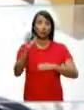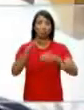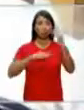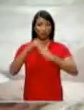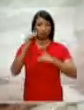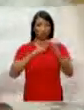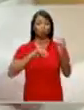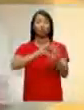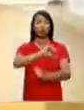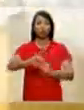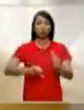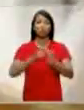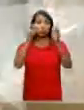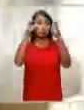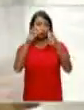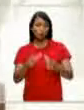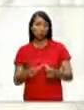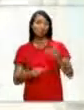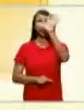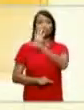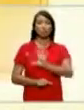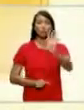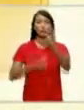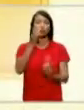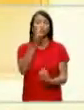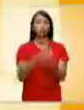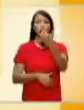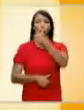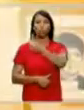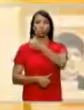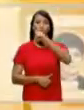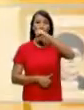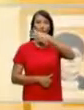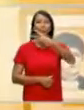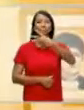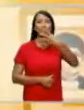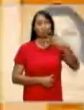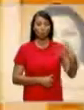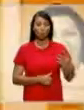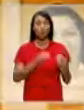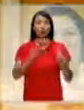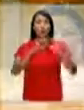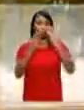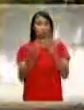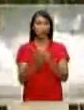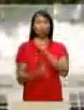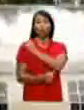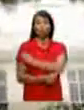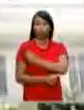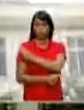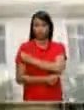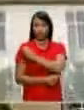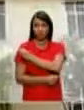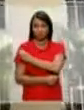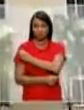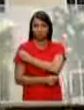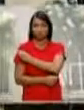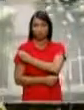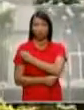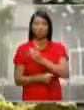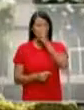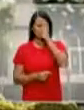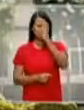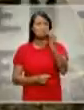formar profissionais e transformar o cenário da região. Assim nasce, em 1944, a Escola de Enfermagem Magalhães